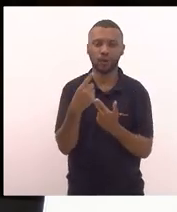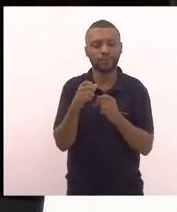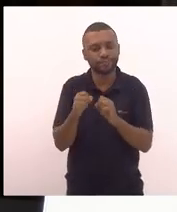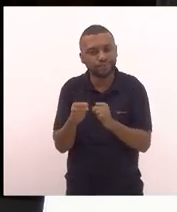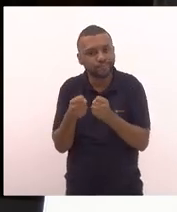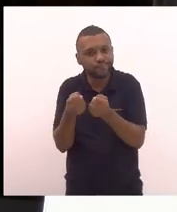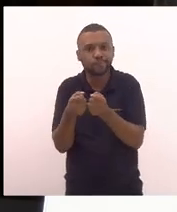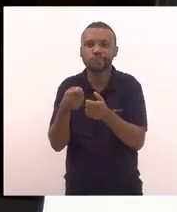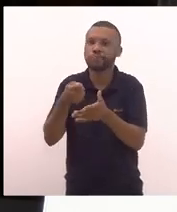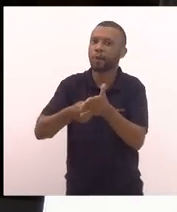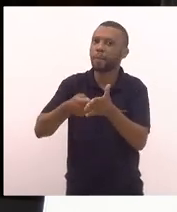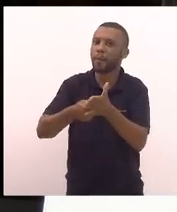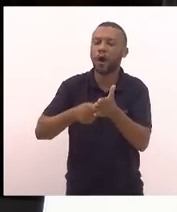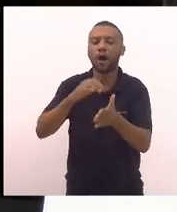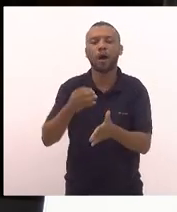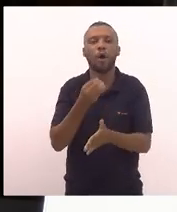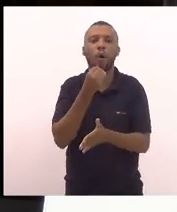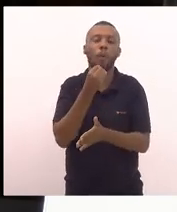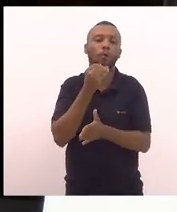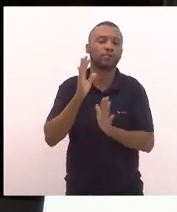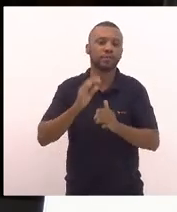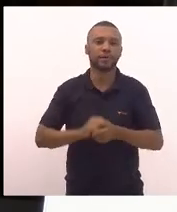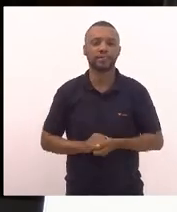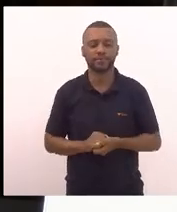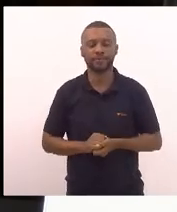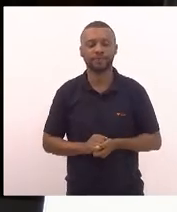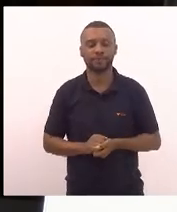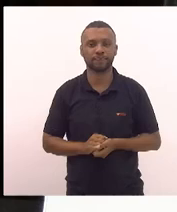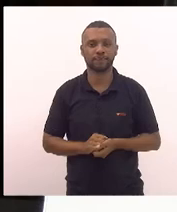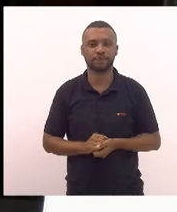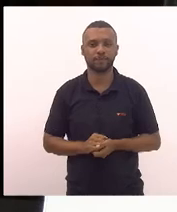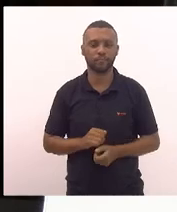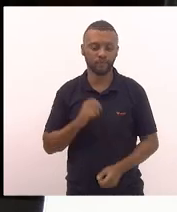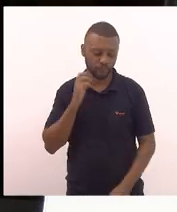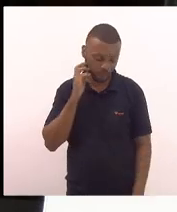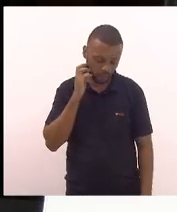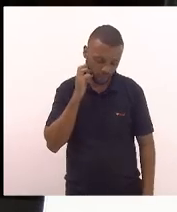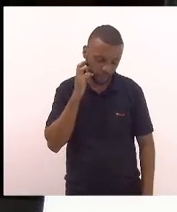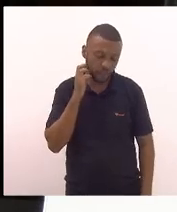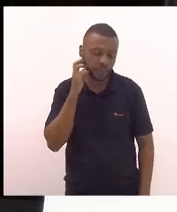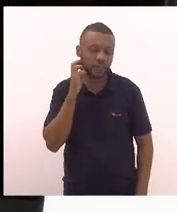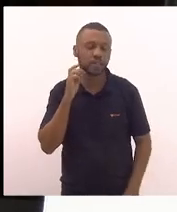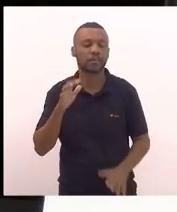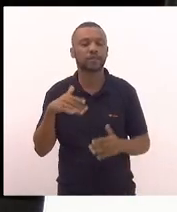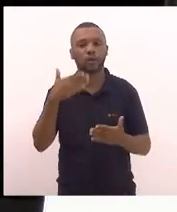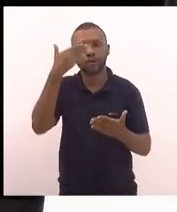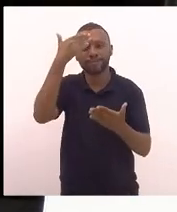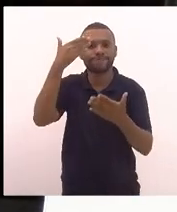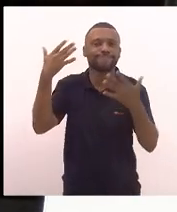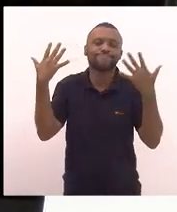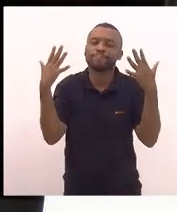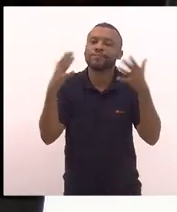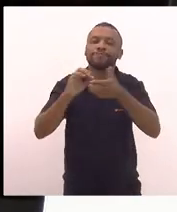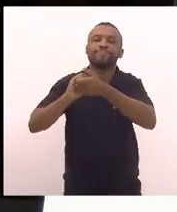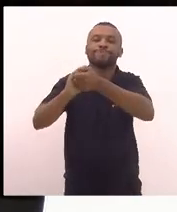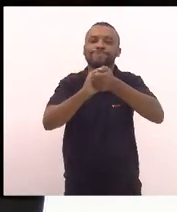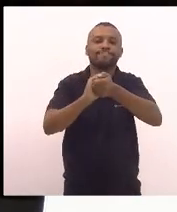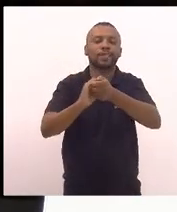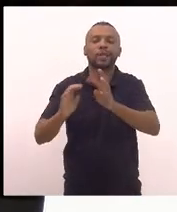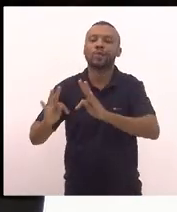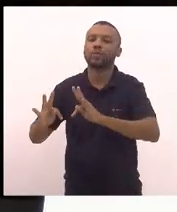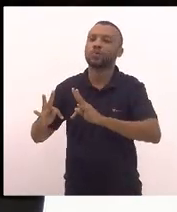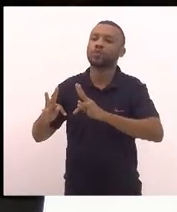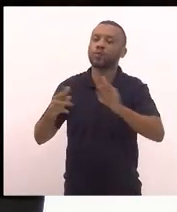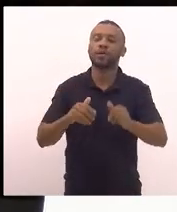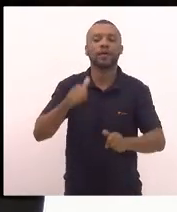das nossas oportunidades, né? Então, assim, eu parabenizo a todas as mulheres,